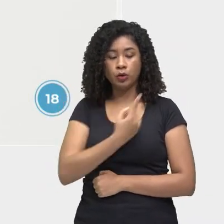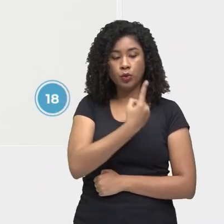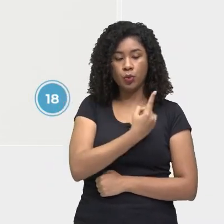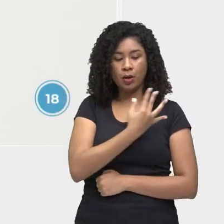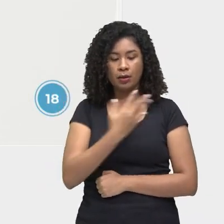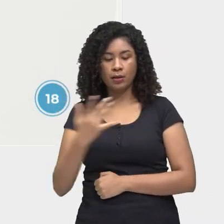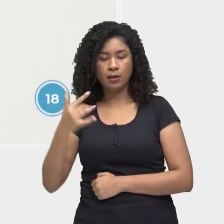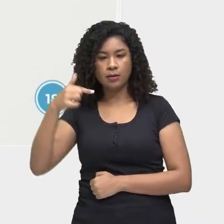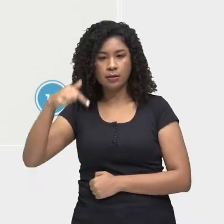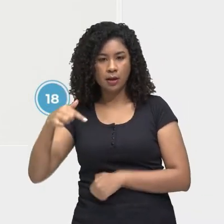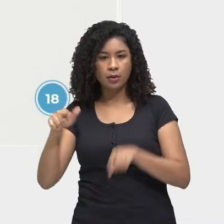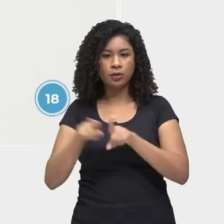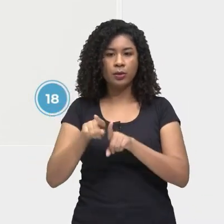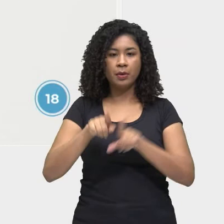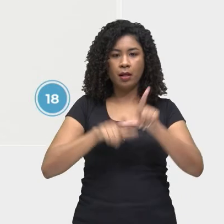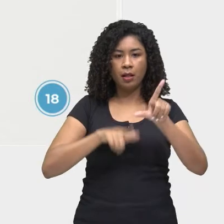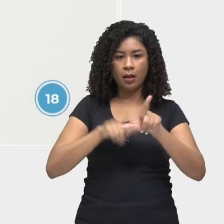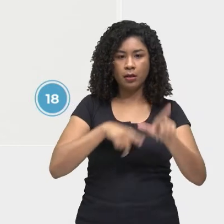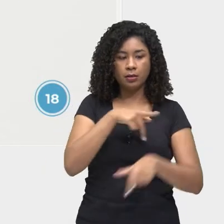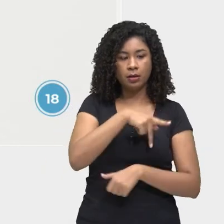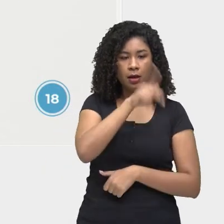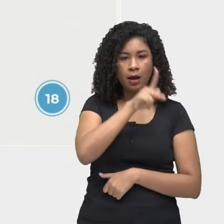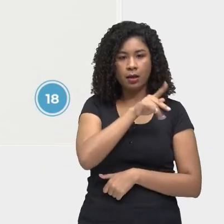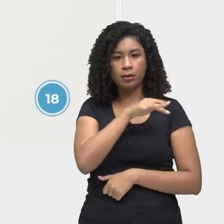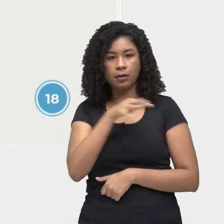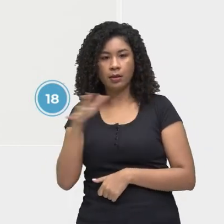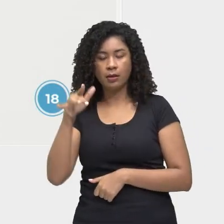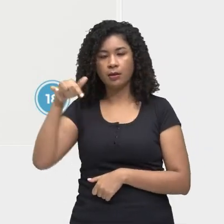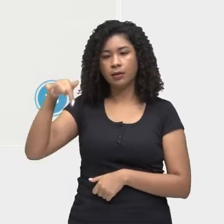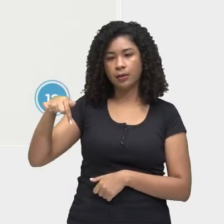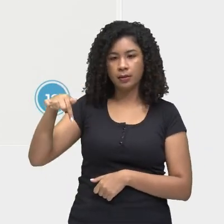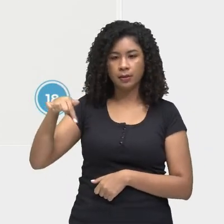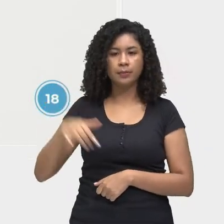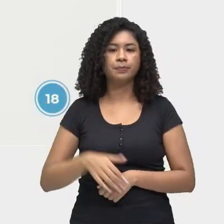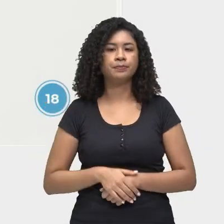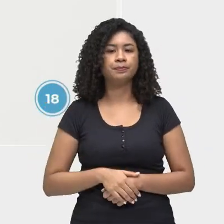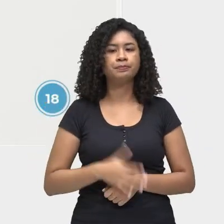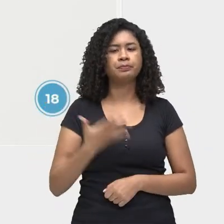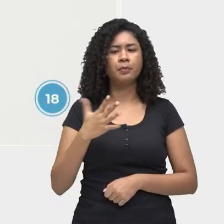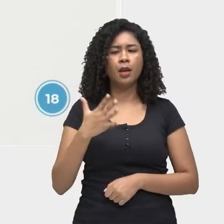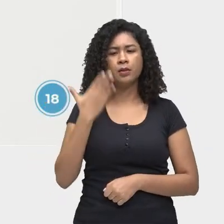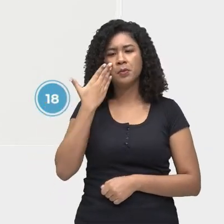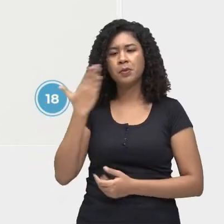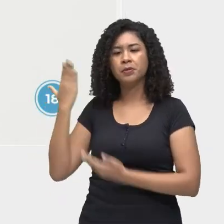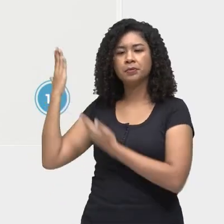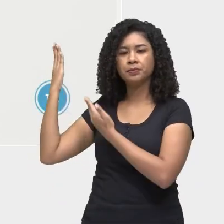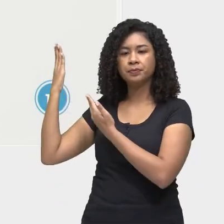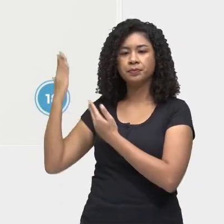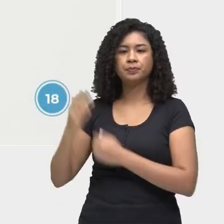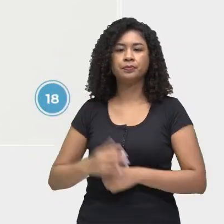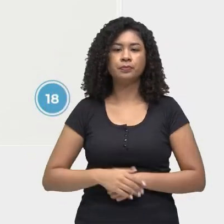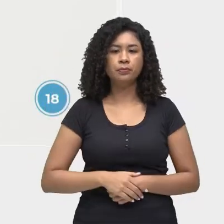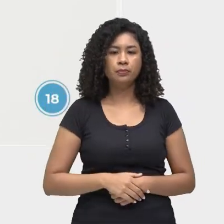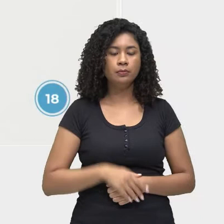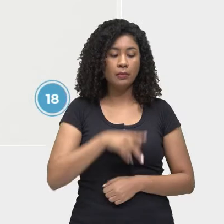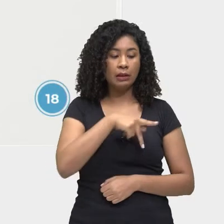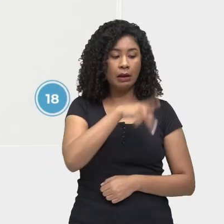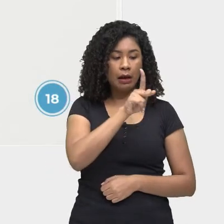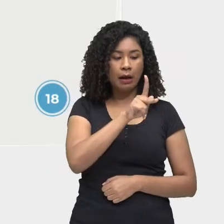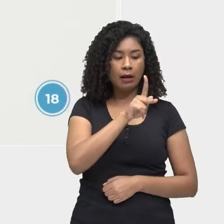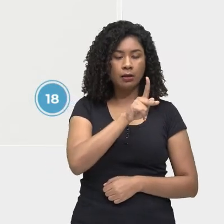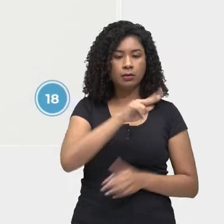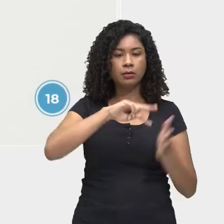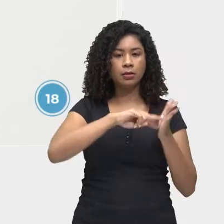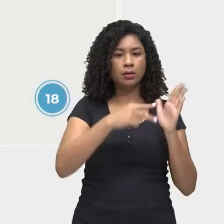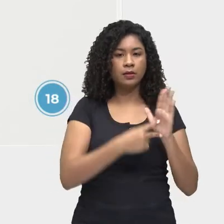letras maiúsculas de K até Q, né? Então, seria assim, a camada K é a 1, a camada